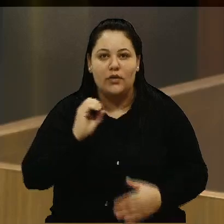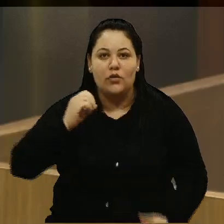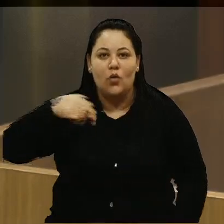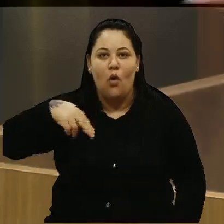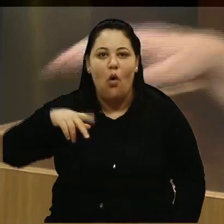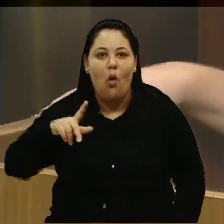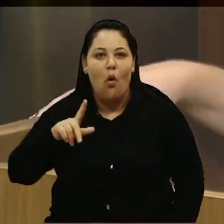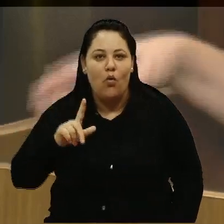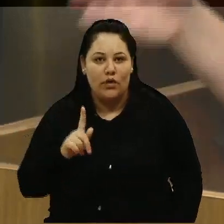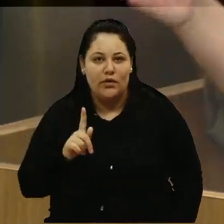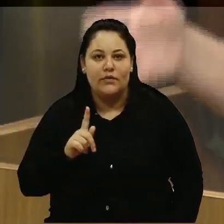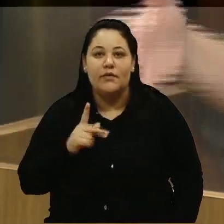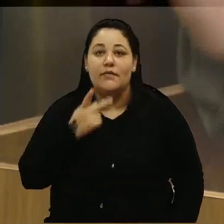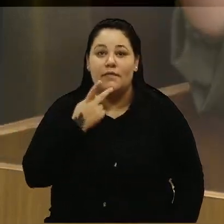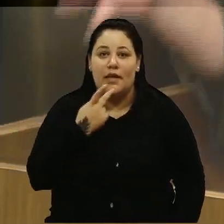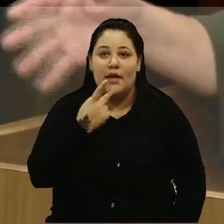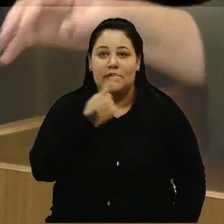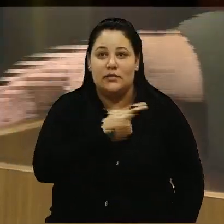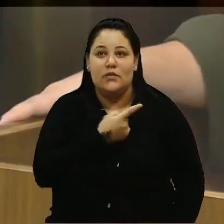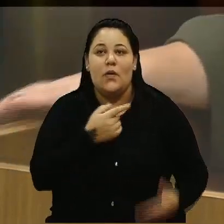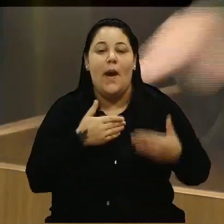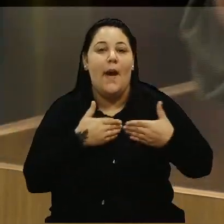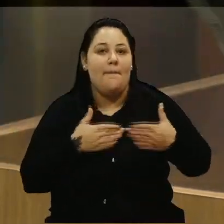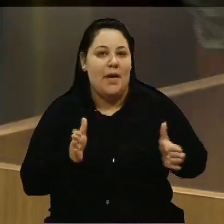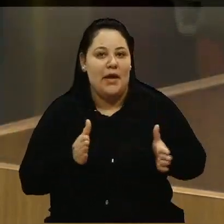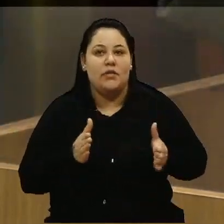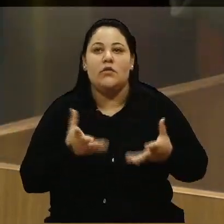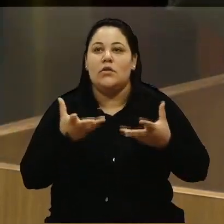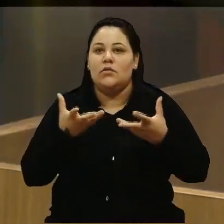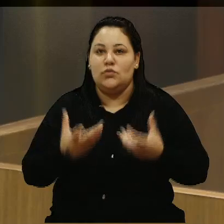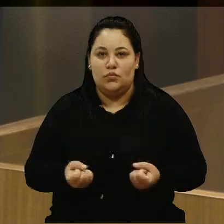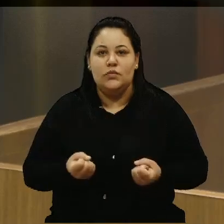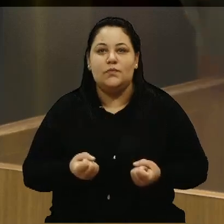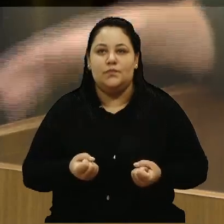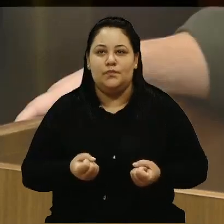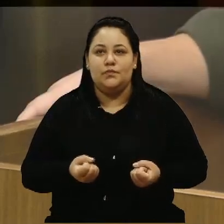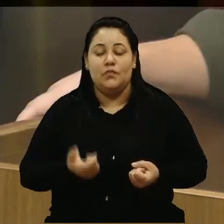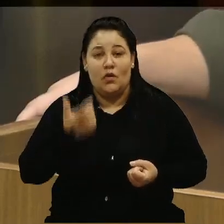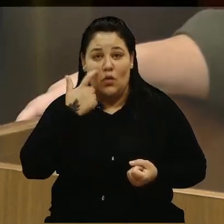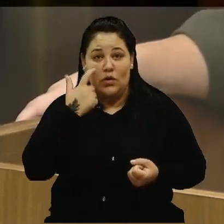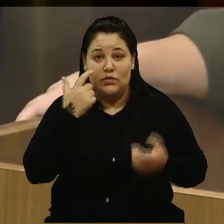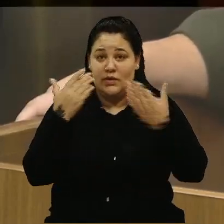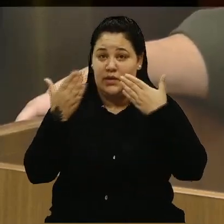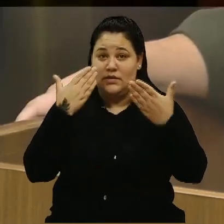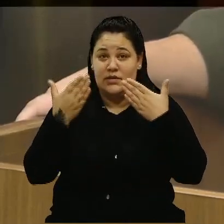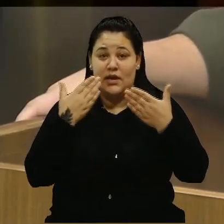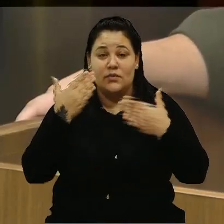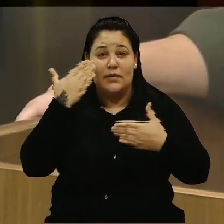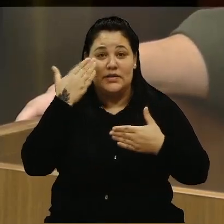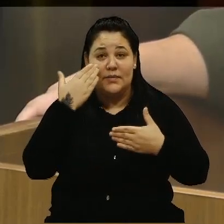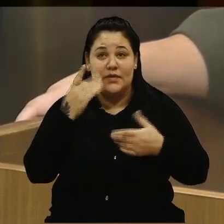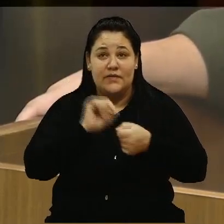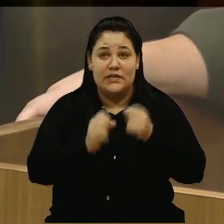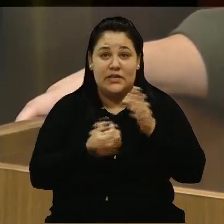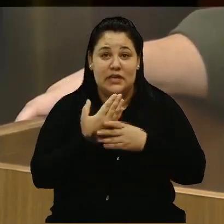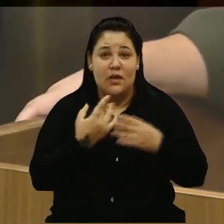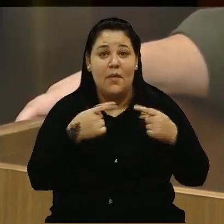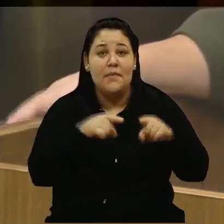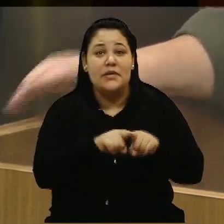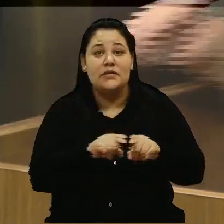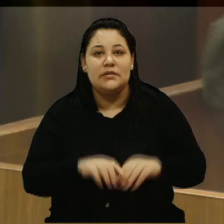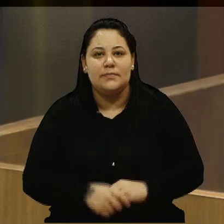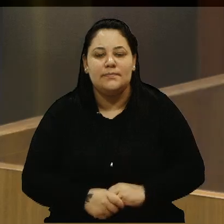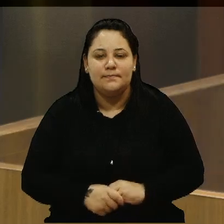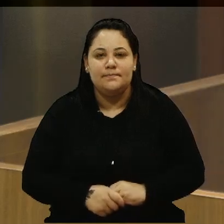mobilizaram, disseram que estão dispostas a assumir e está sendo verificado a questão da parceria. Mas